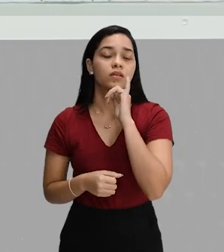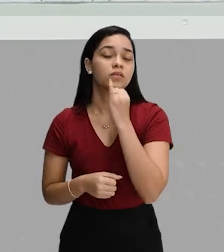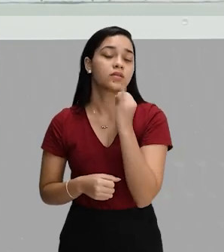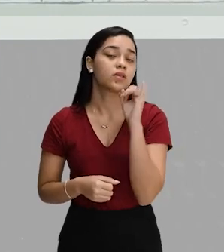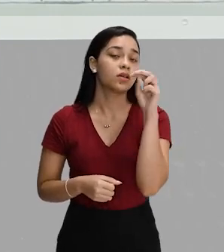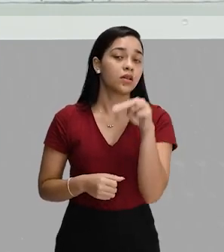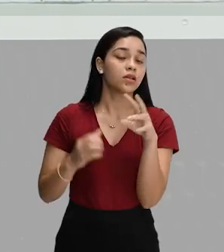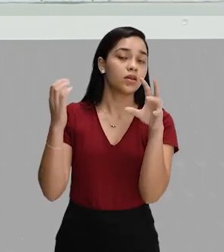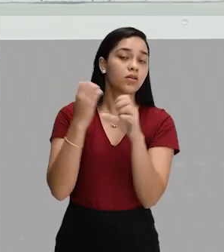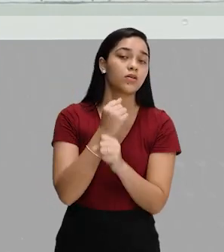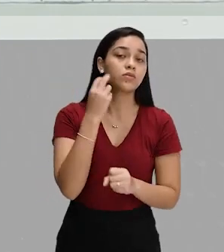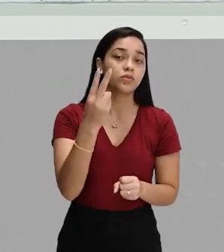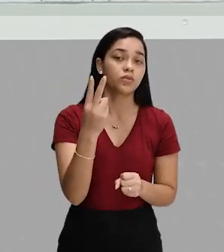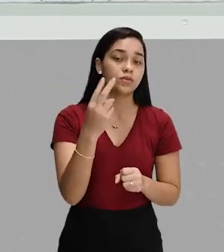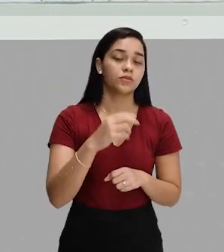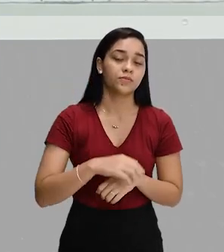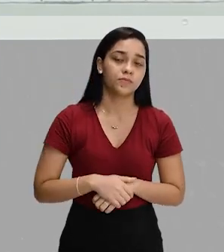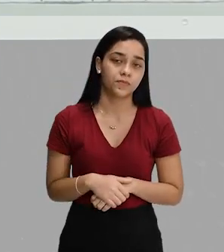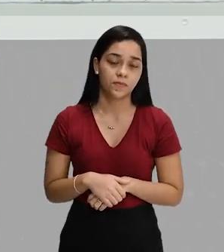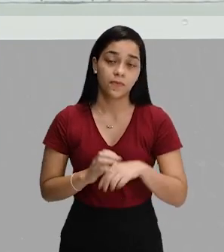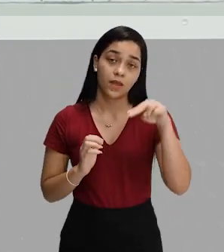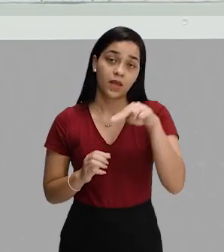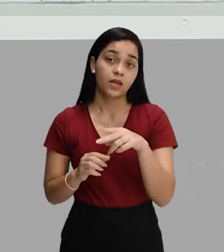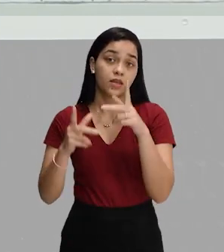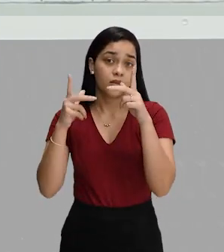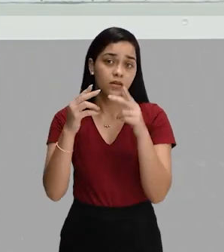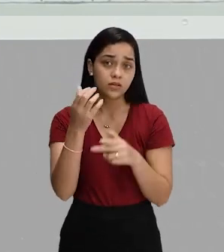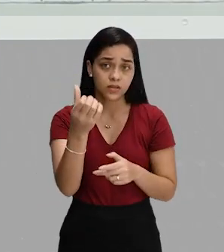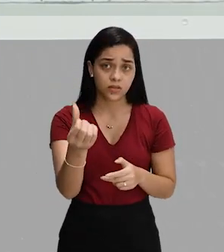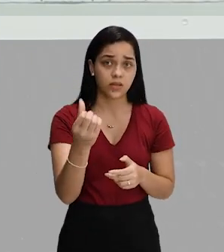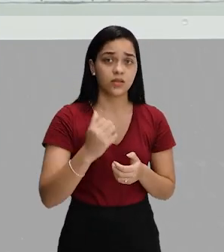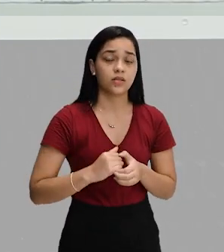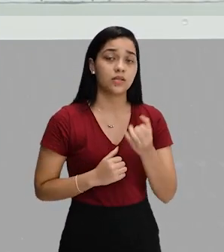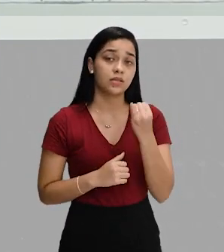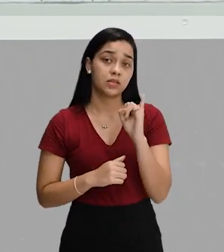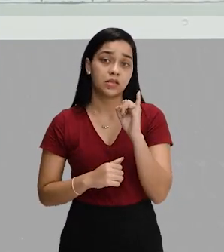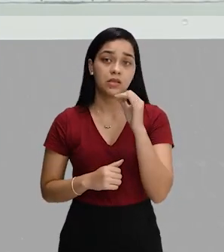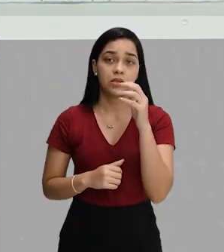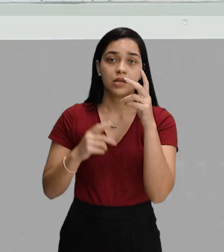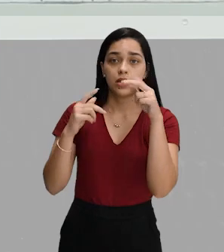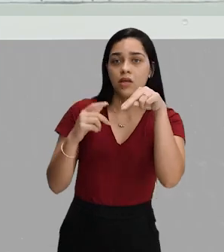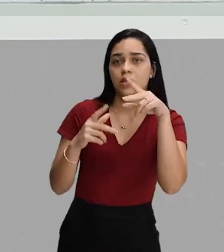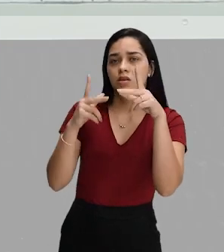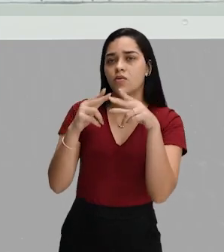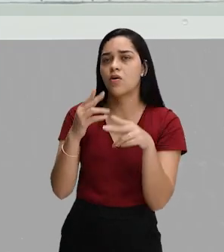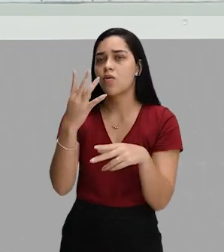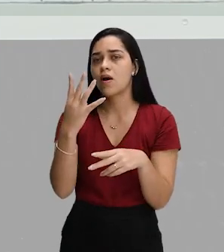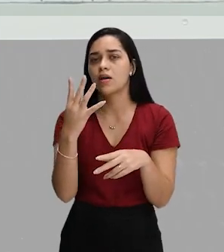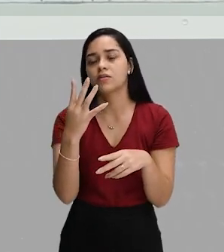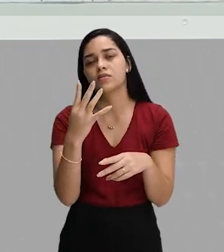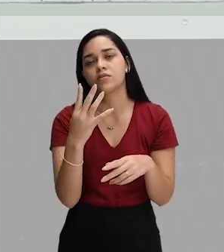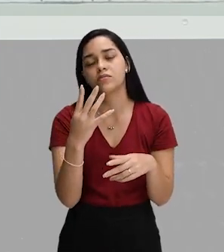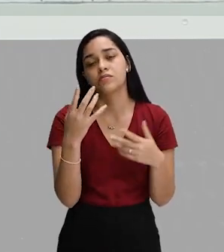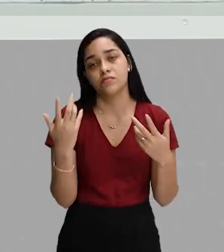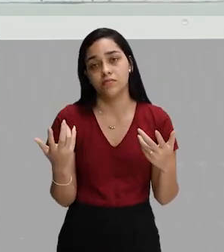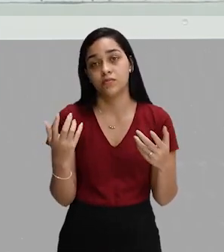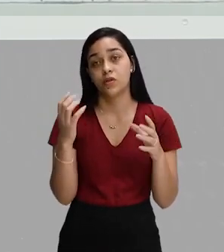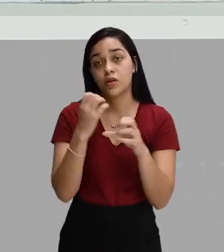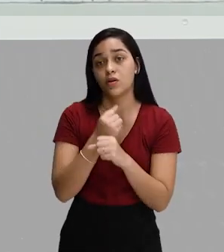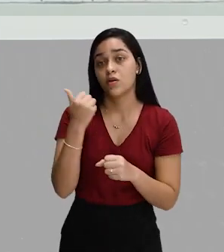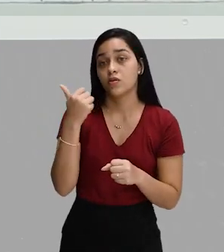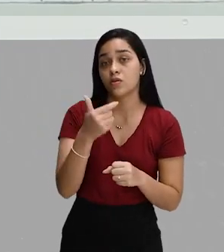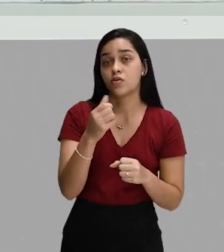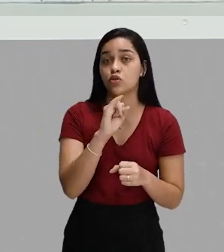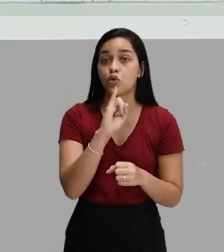2, o resultado é 2. Se o N for 3, o resultado é 6. Se esse N for 4, o resultado é 12. Se esse N aqui, ó,